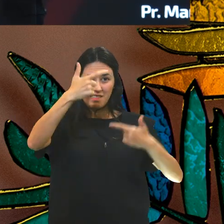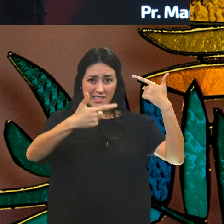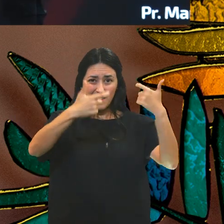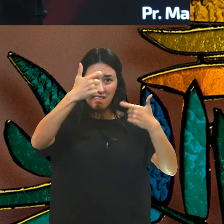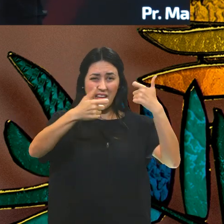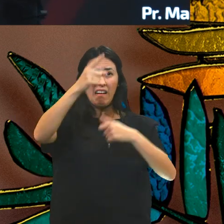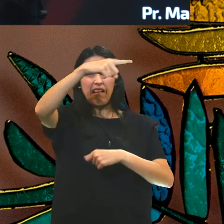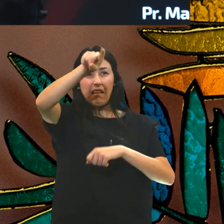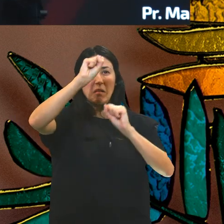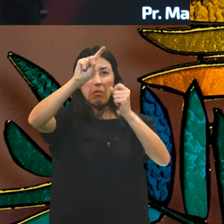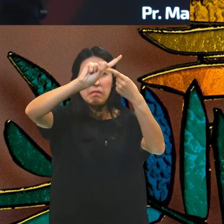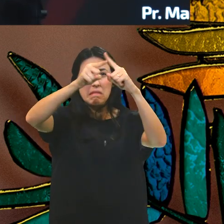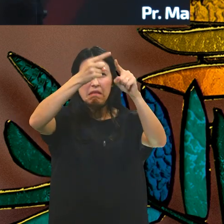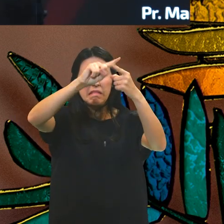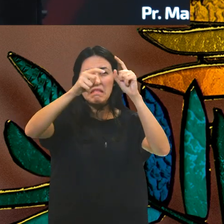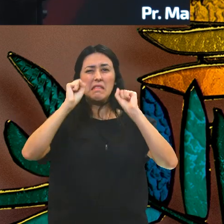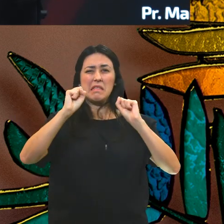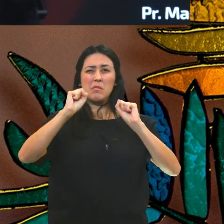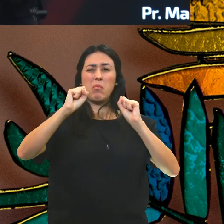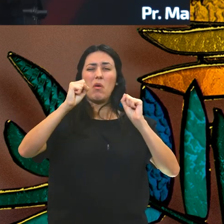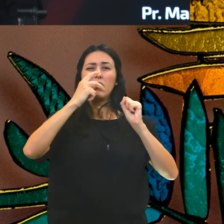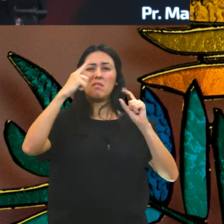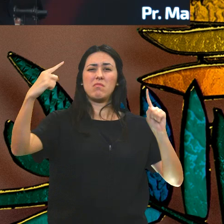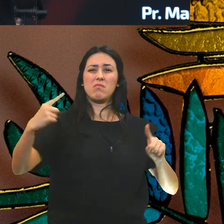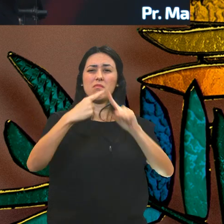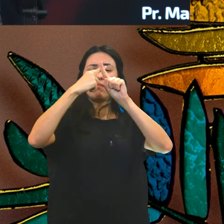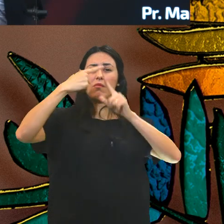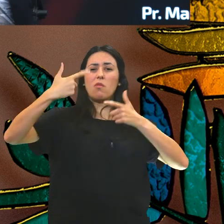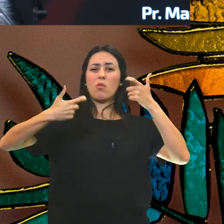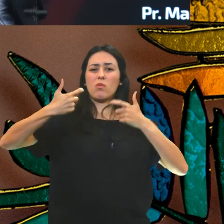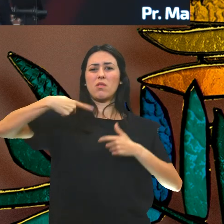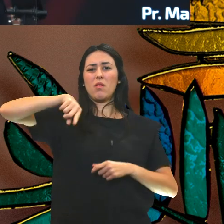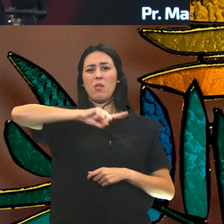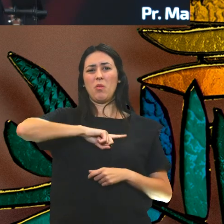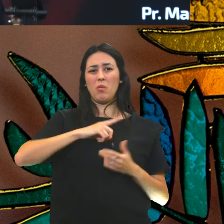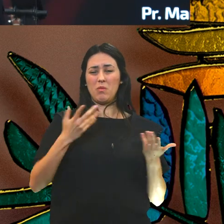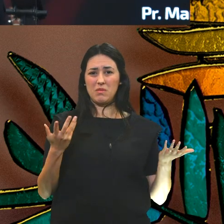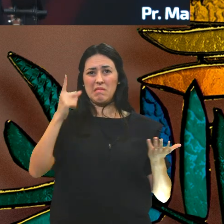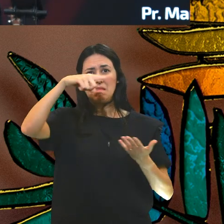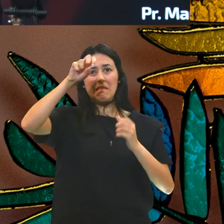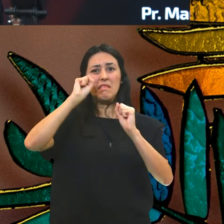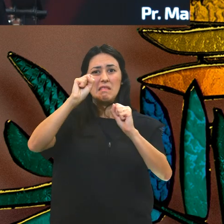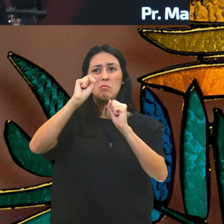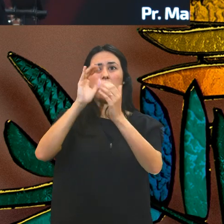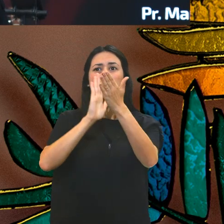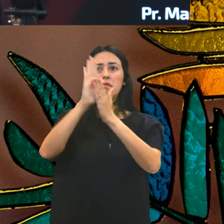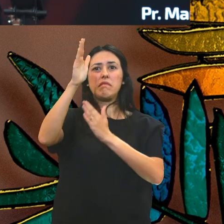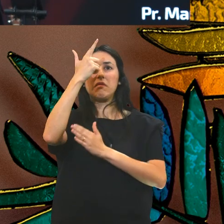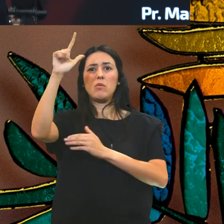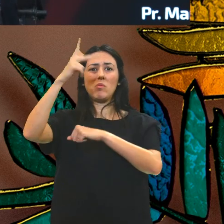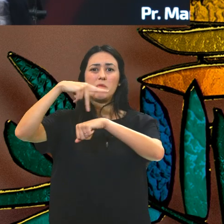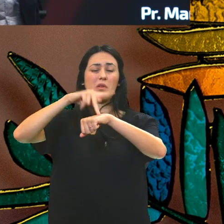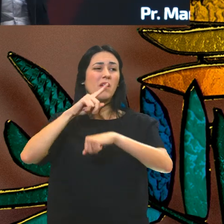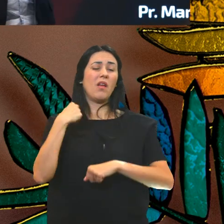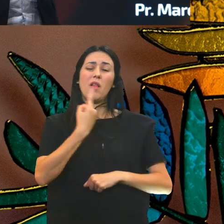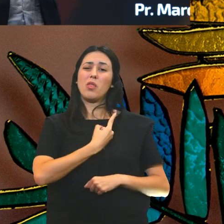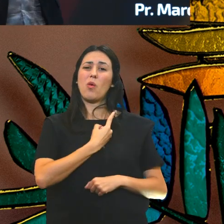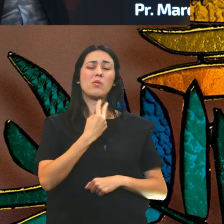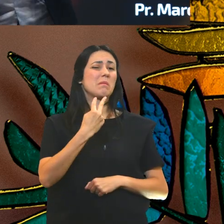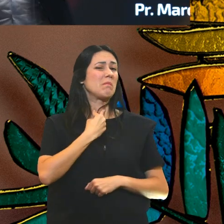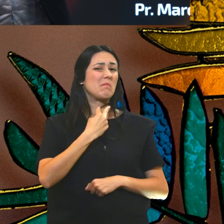nossos inimigos, lutariam contra nós e sairiam do país. Precisamos achar um jeito de não deixar que eles se